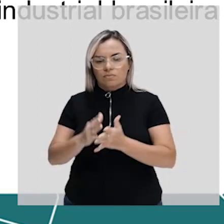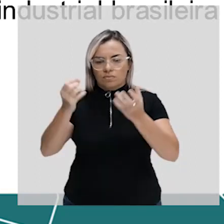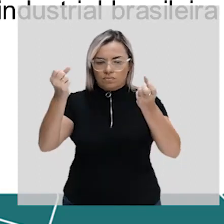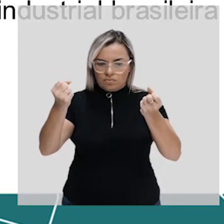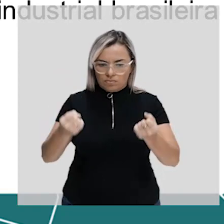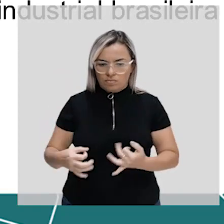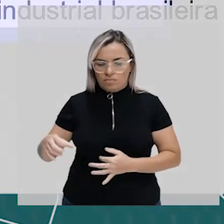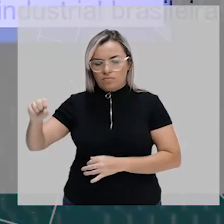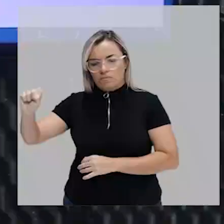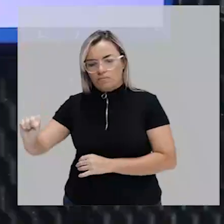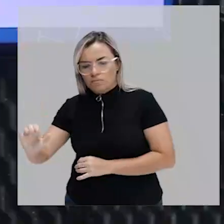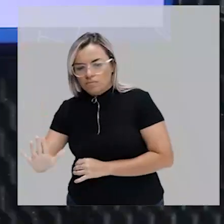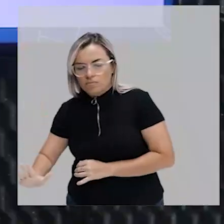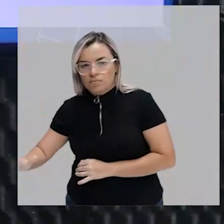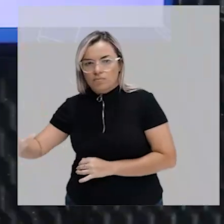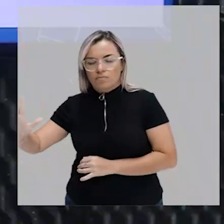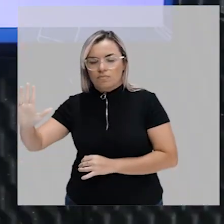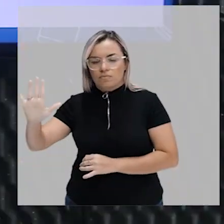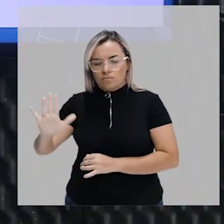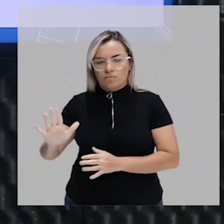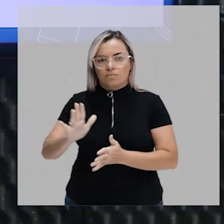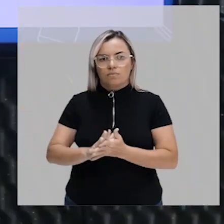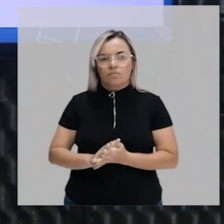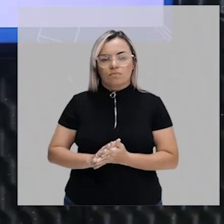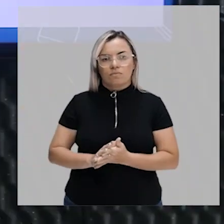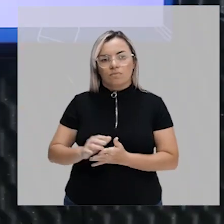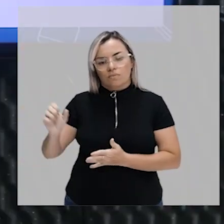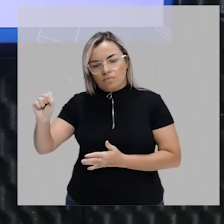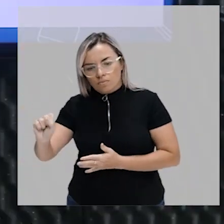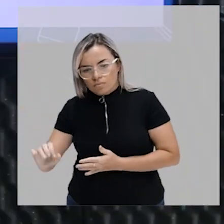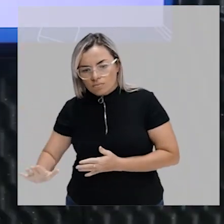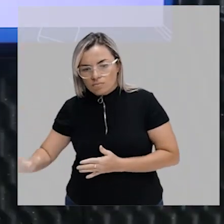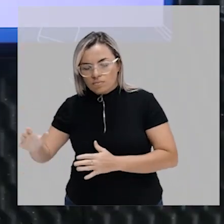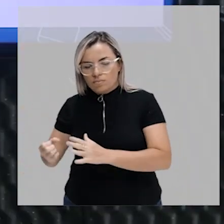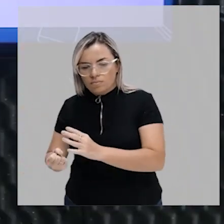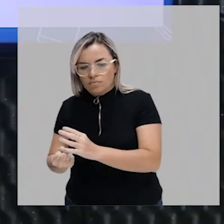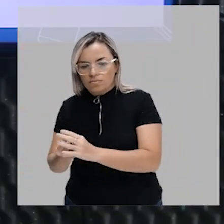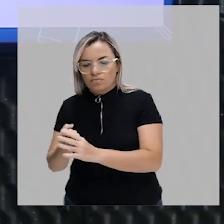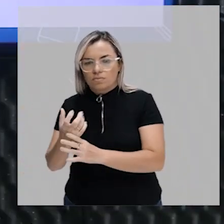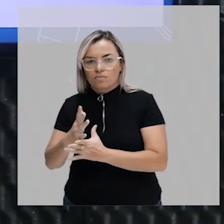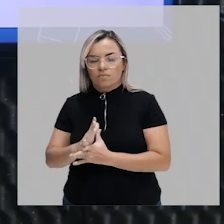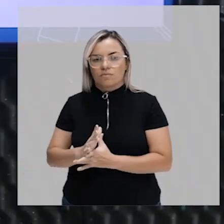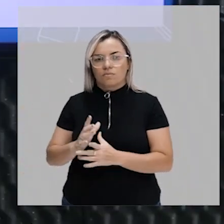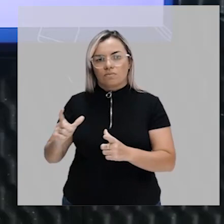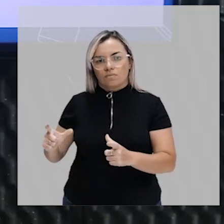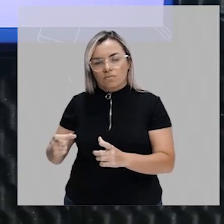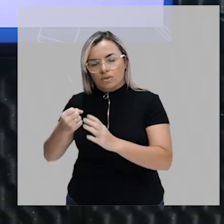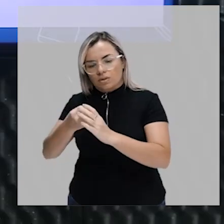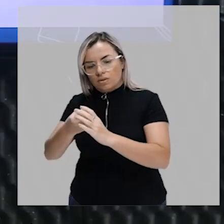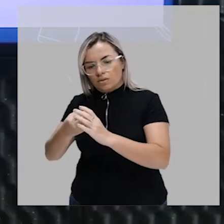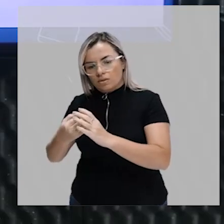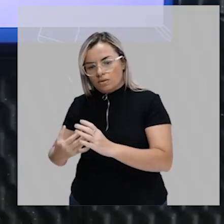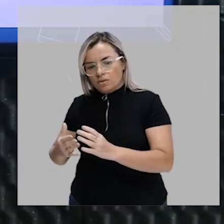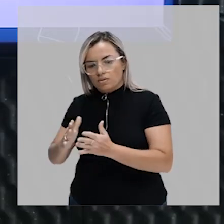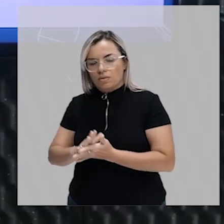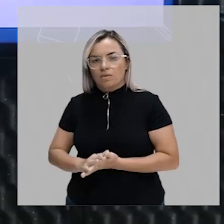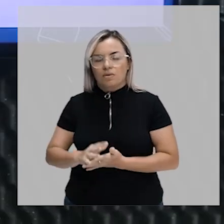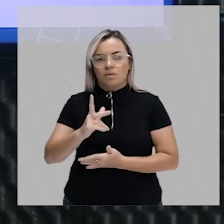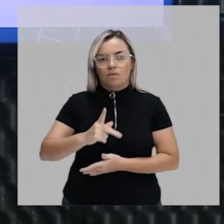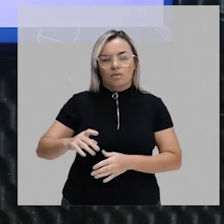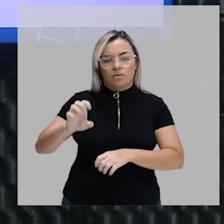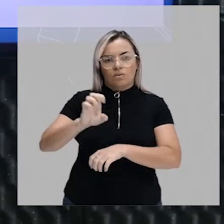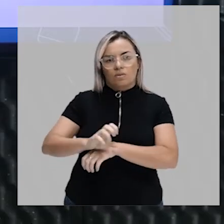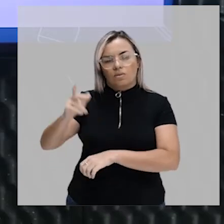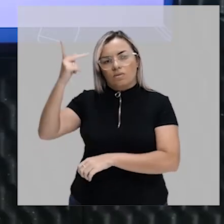O Sudeste ele vai justamente, né, ser formado, pois ele vai enquadrar ali nos estados presentes que são São